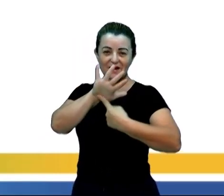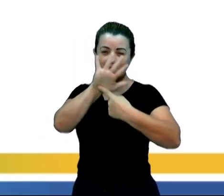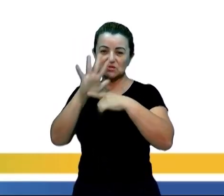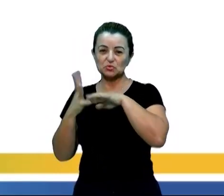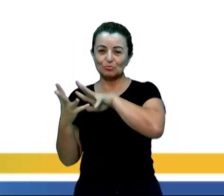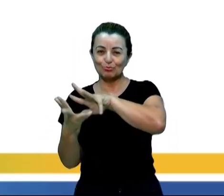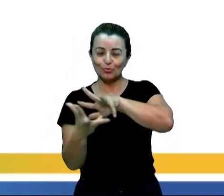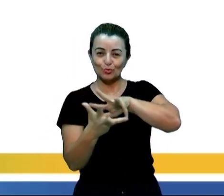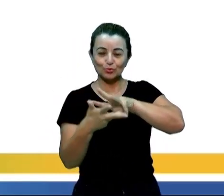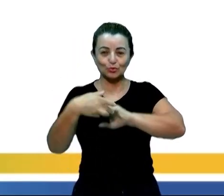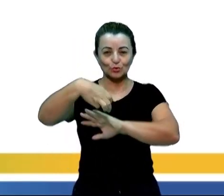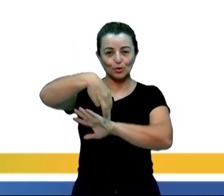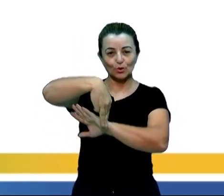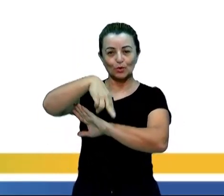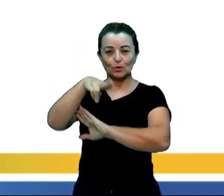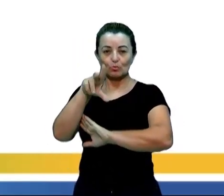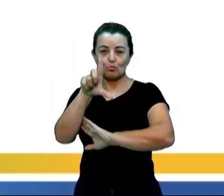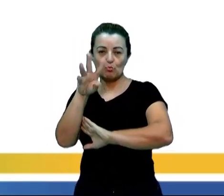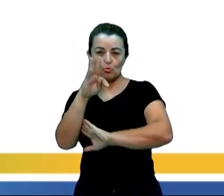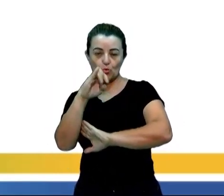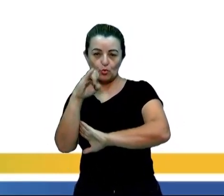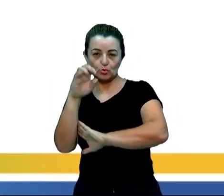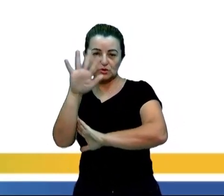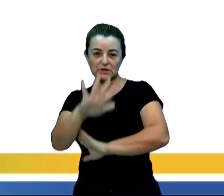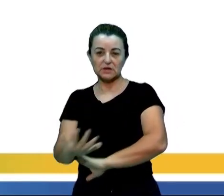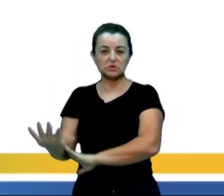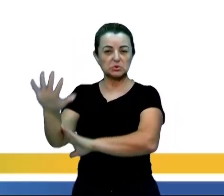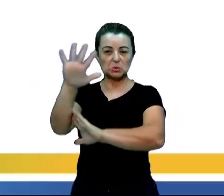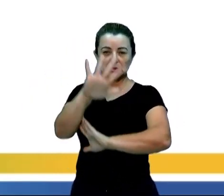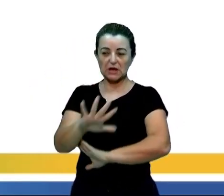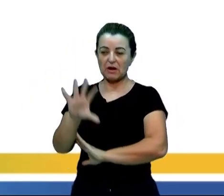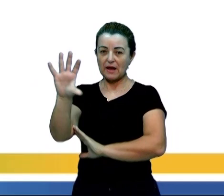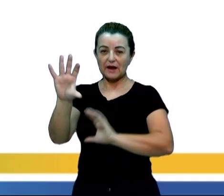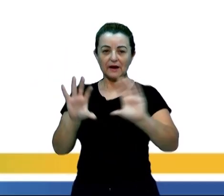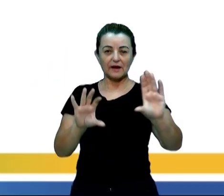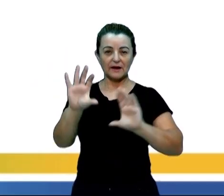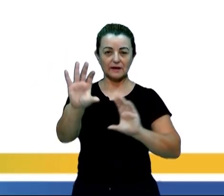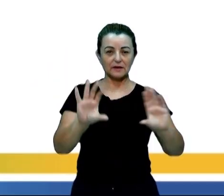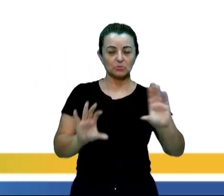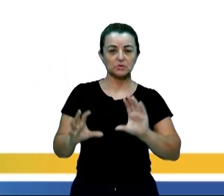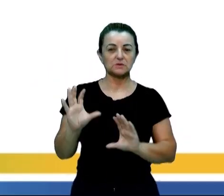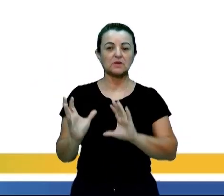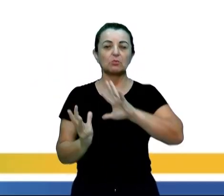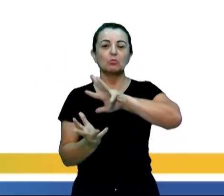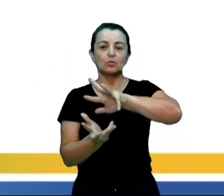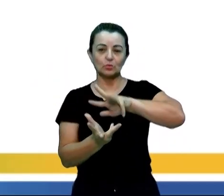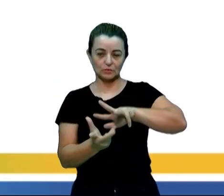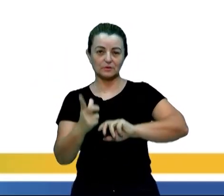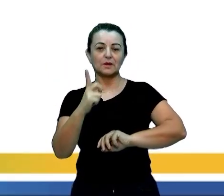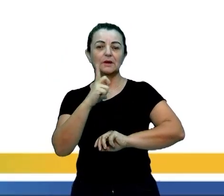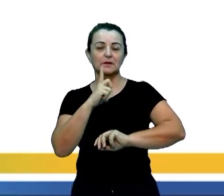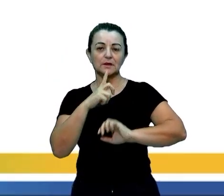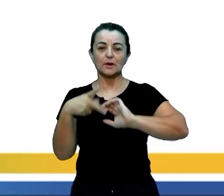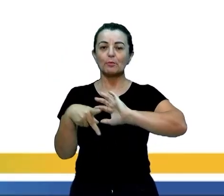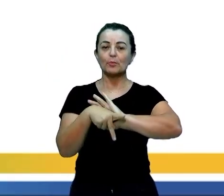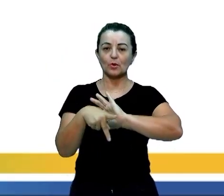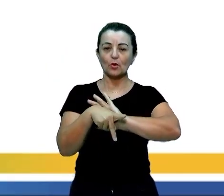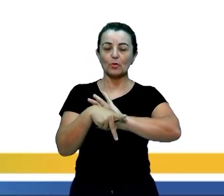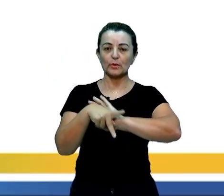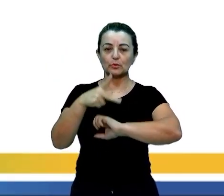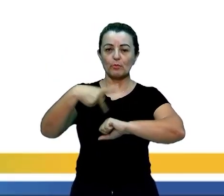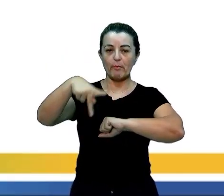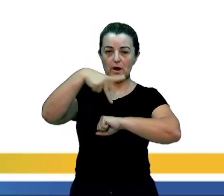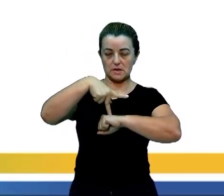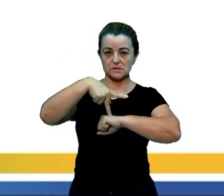empresas que estão em todos os lugares do nosso planeta, tendo uma filial no seu país de origem, aliás, uma matriz no seu país de origem, perdão,